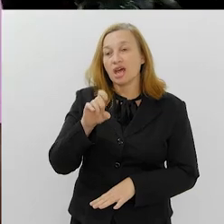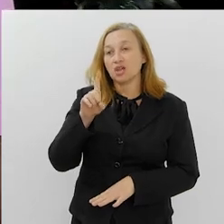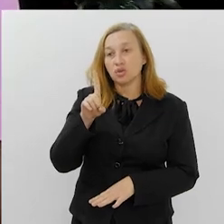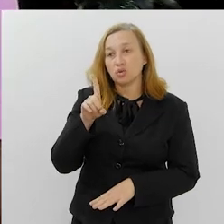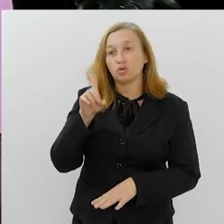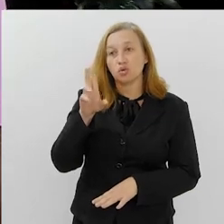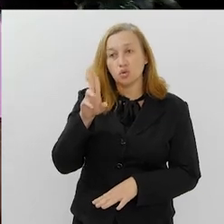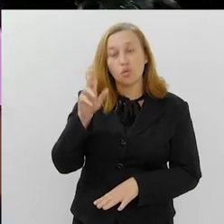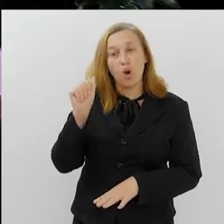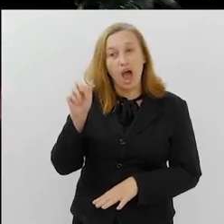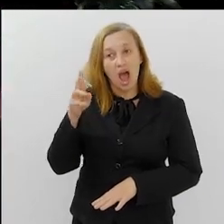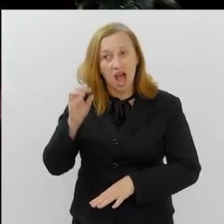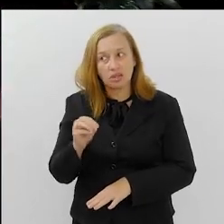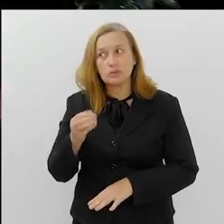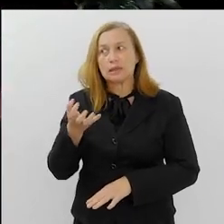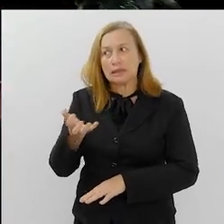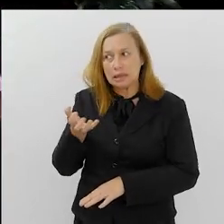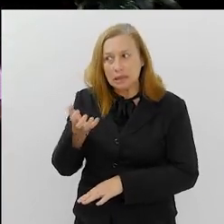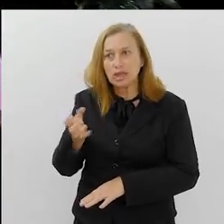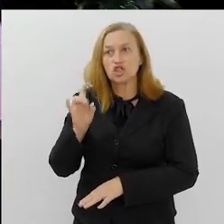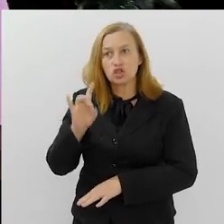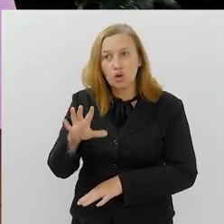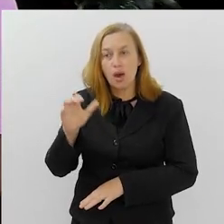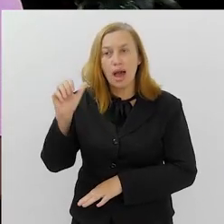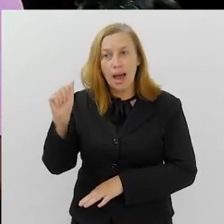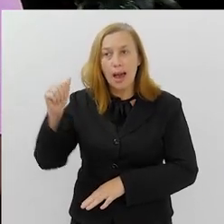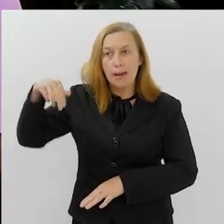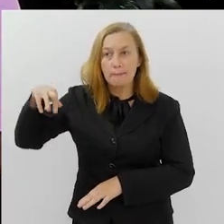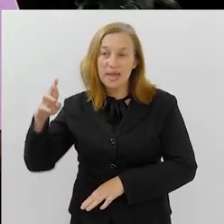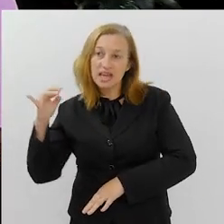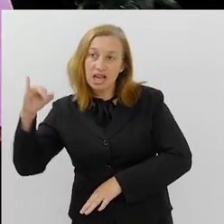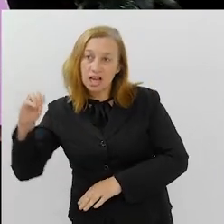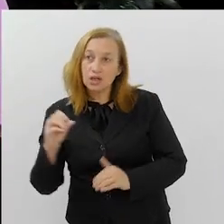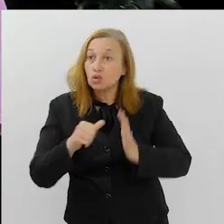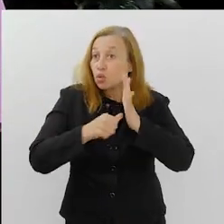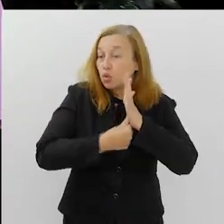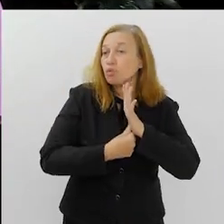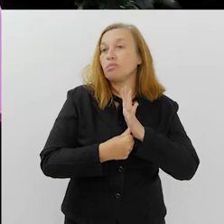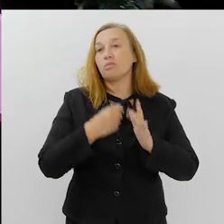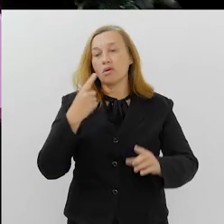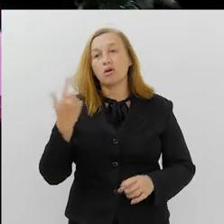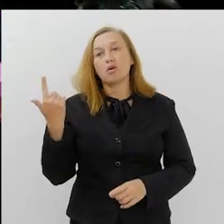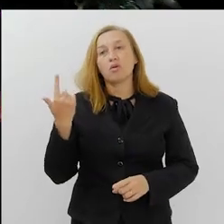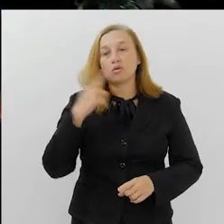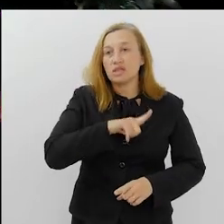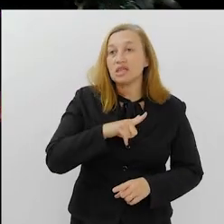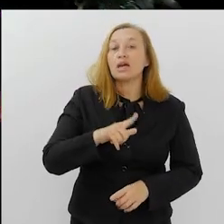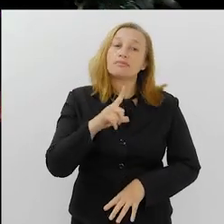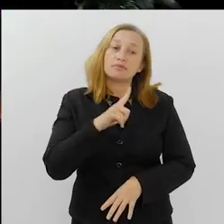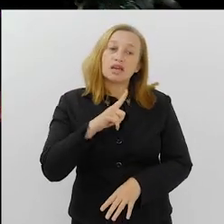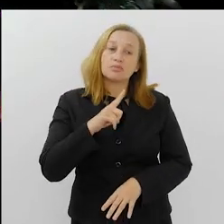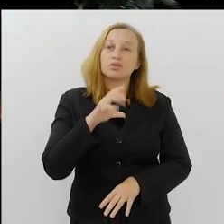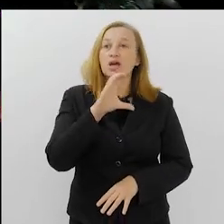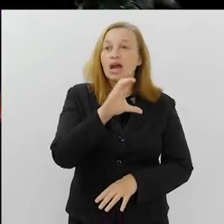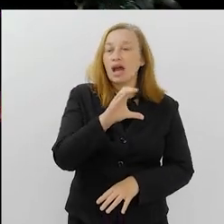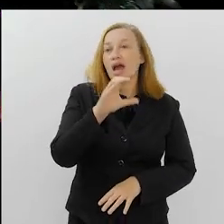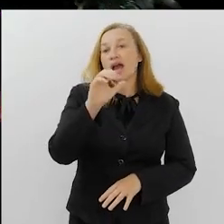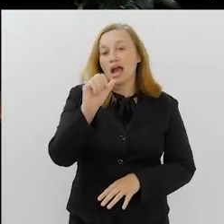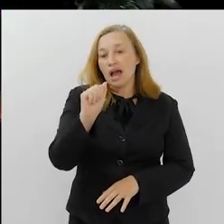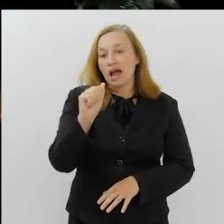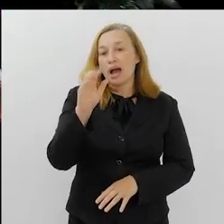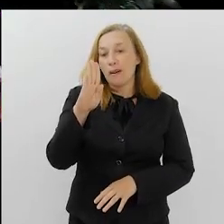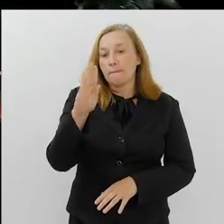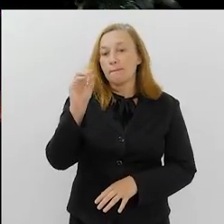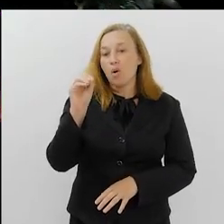Americano ganhar. Sim. Tinha sempre aquele dedinho ali do Eduardo Viana. Aí tivemos a Cabo Friense.